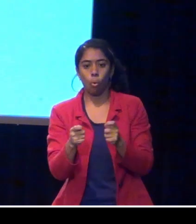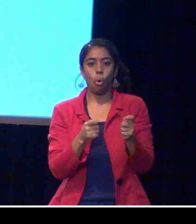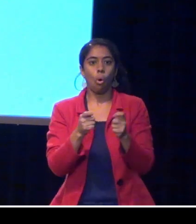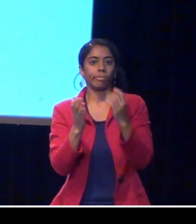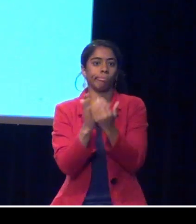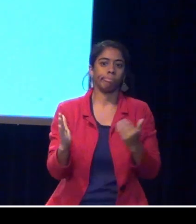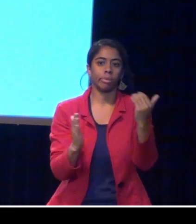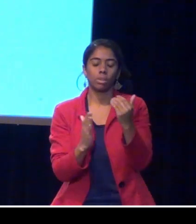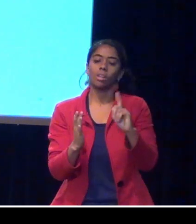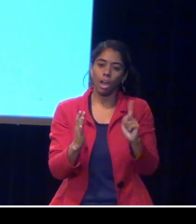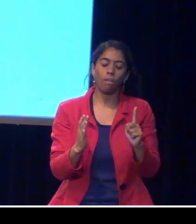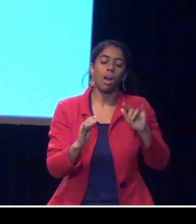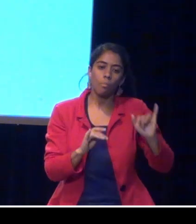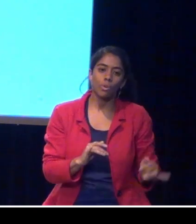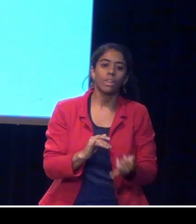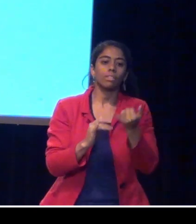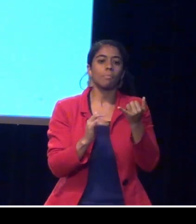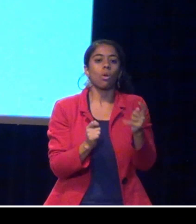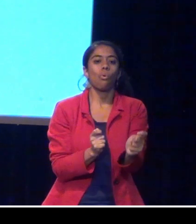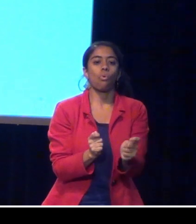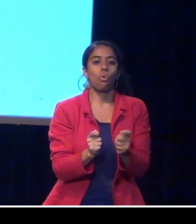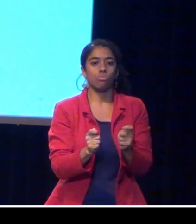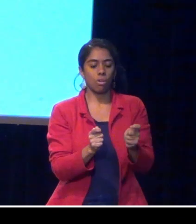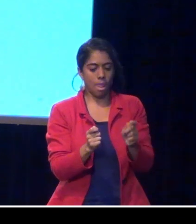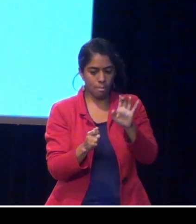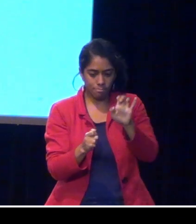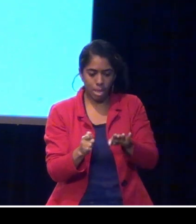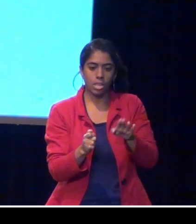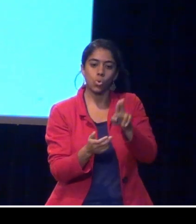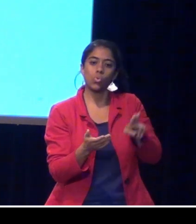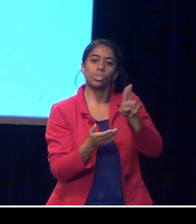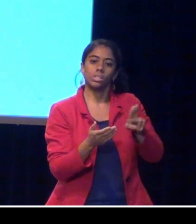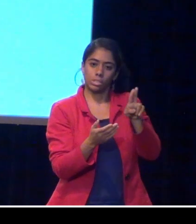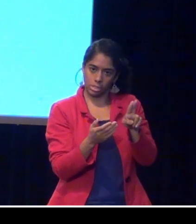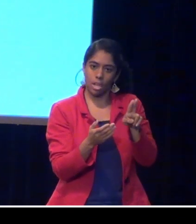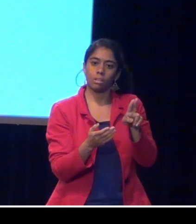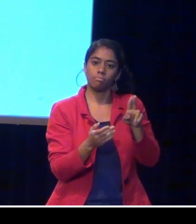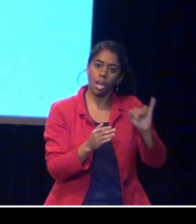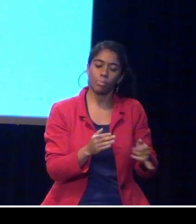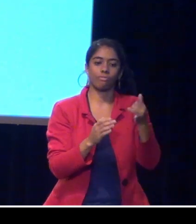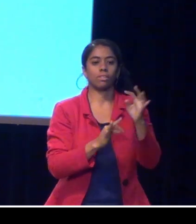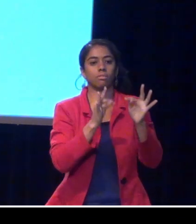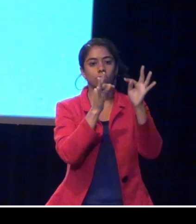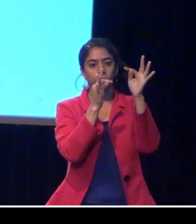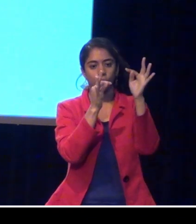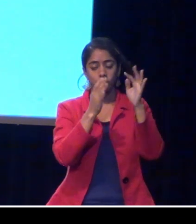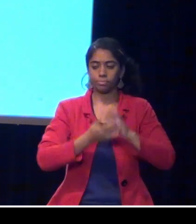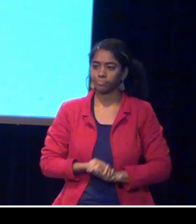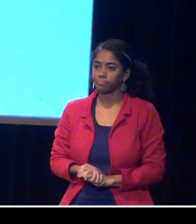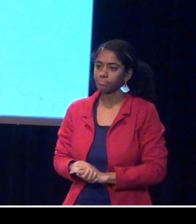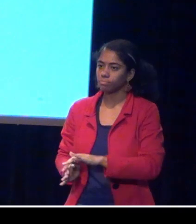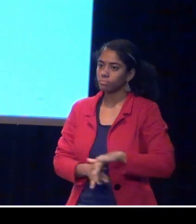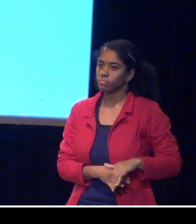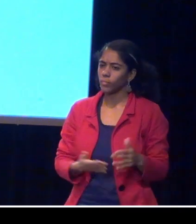para dar um controle dessa situação. A gente vai falar mais tarde um exemplo sobre isso. Agora, só para